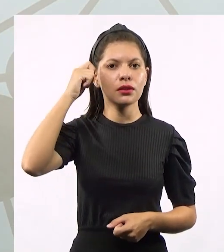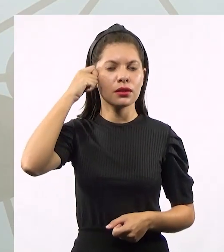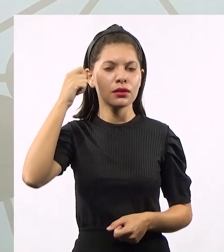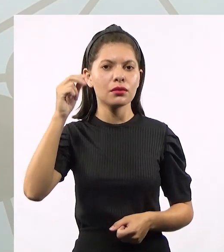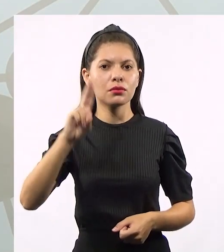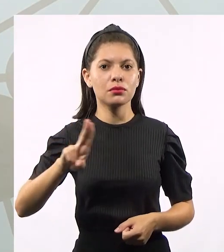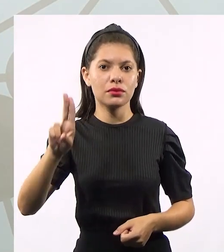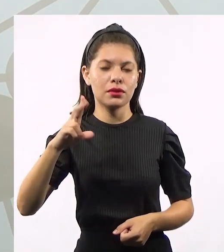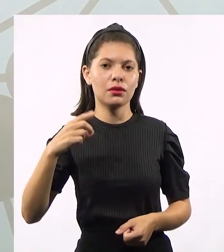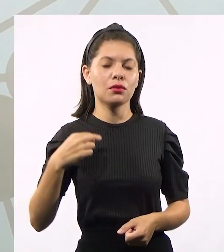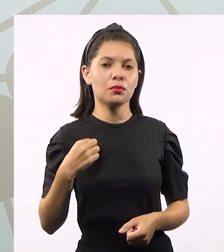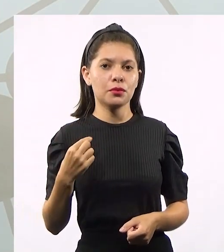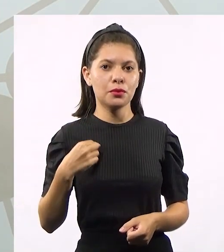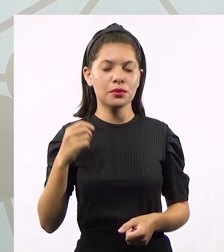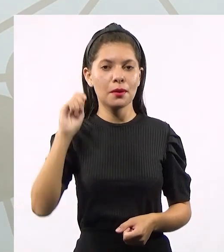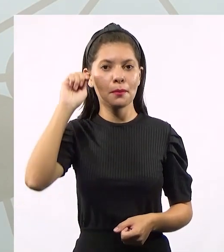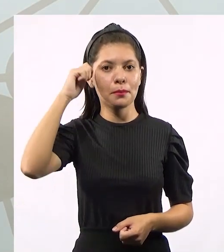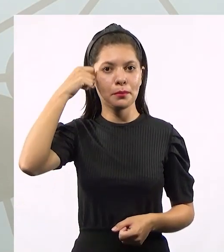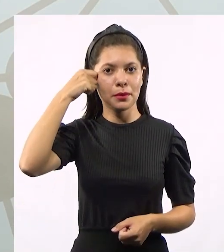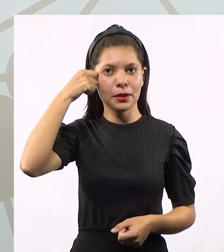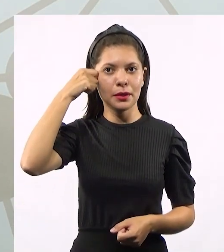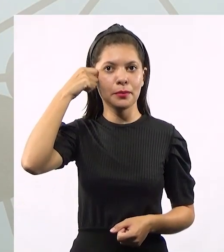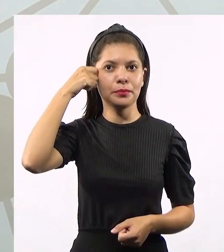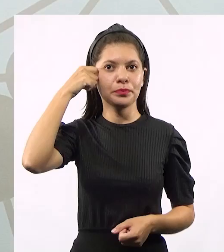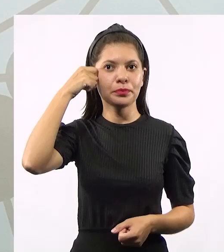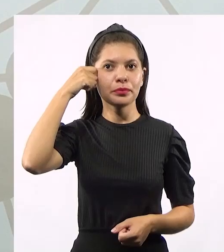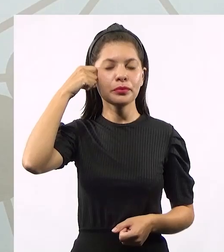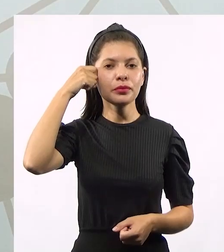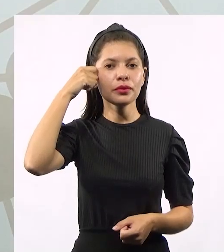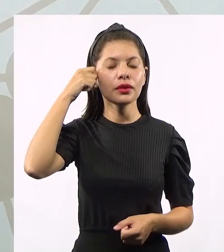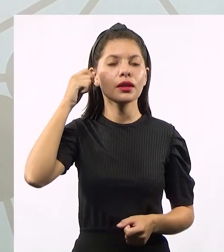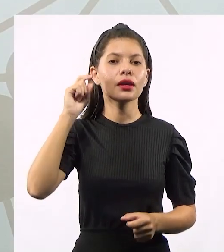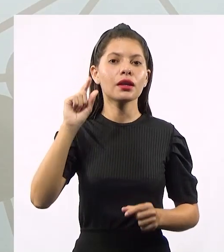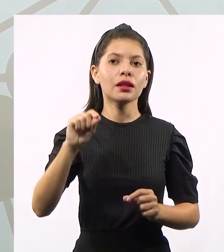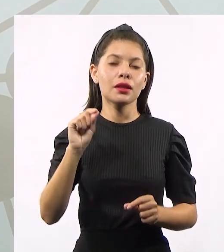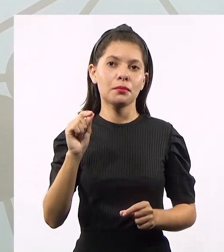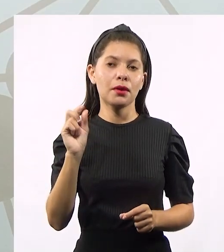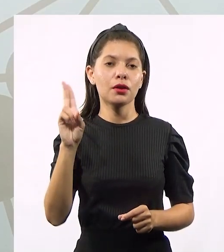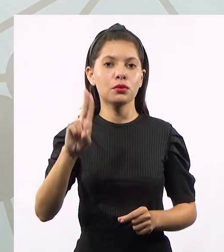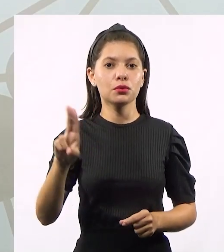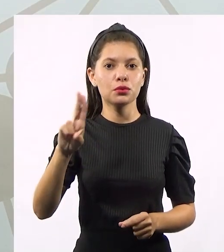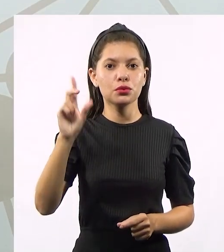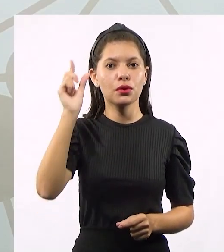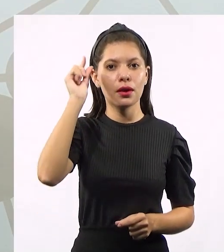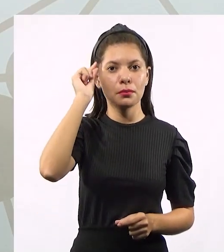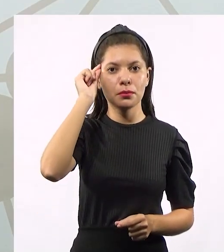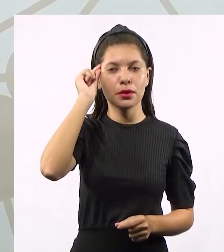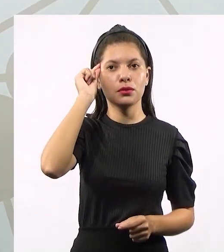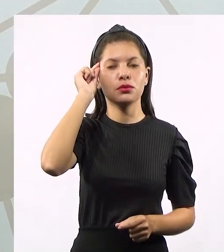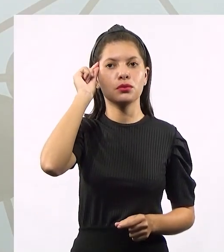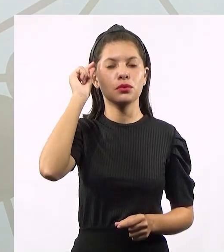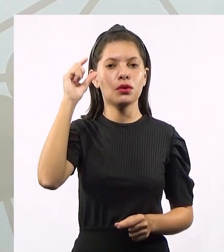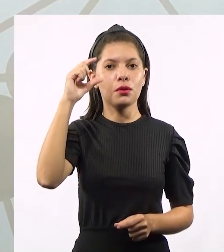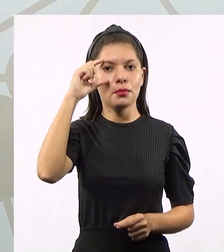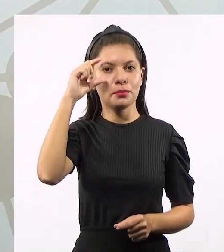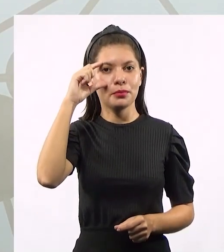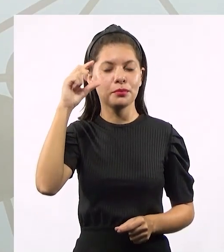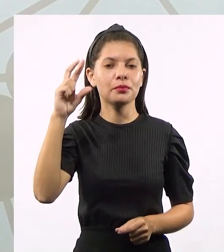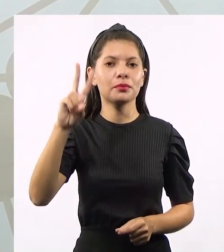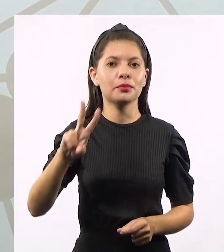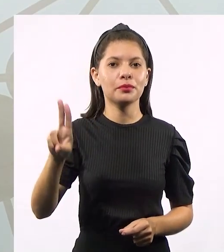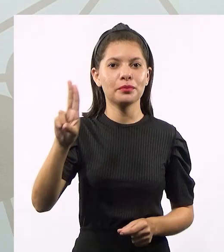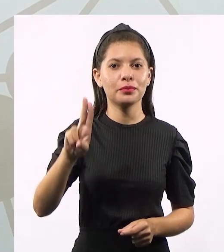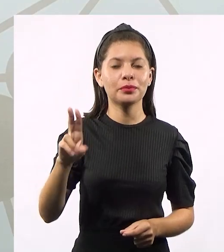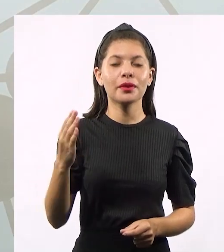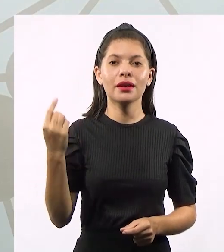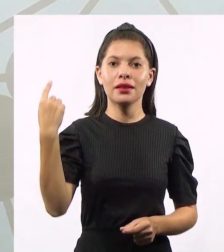preta com o símbolo do IFRO, uma blusa casual, polo. Uso cabelos curtos, pretos e também uso óculos de grau.